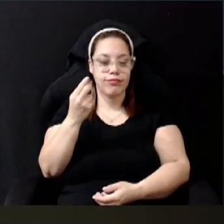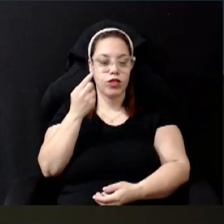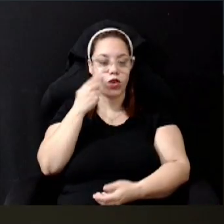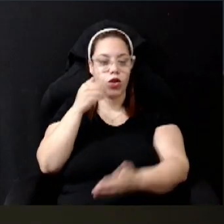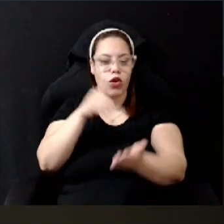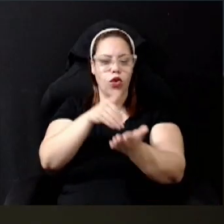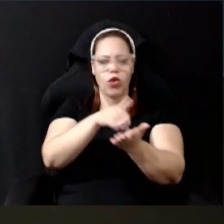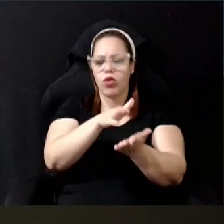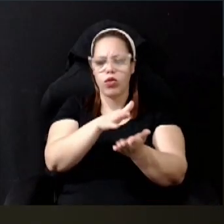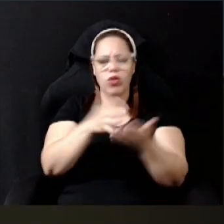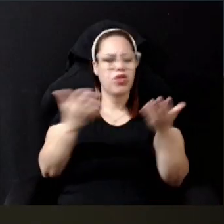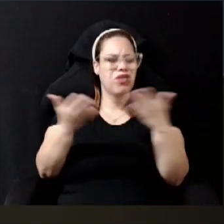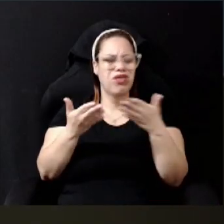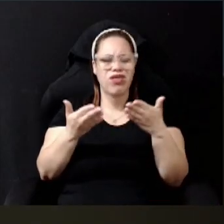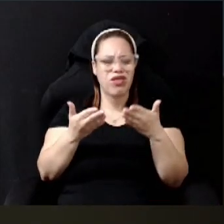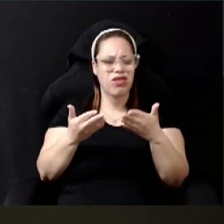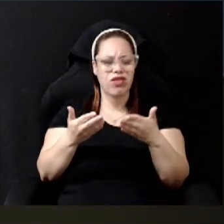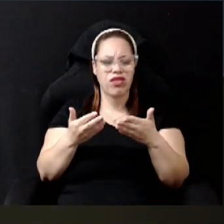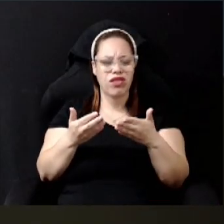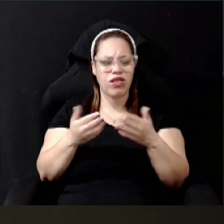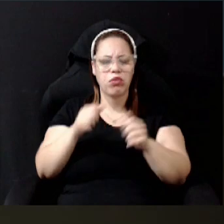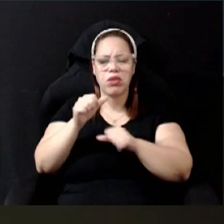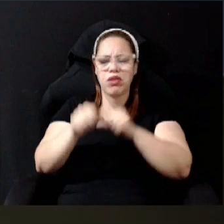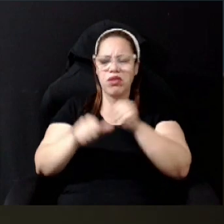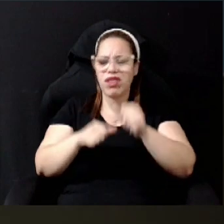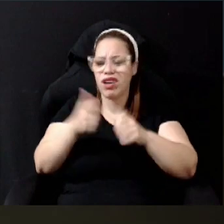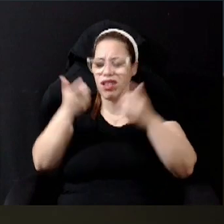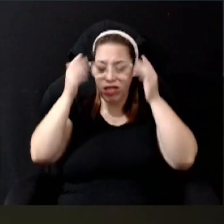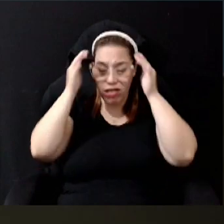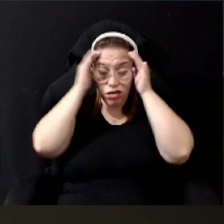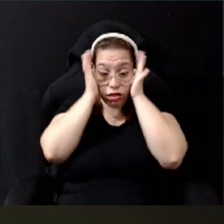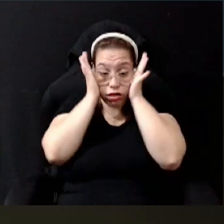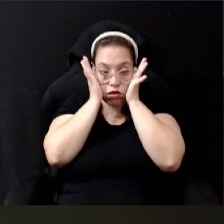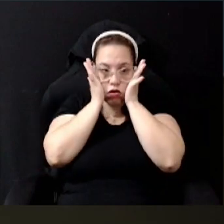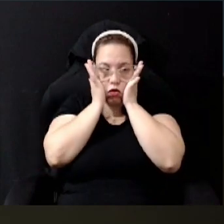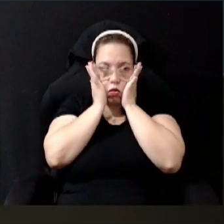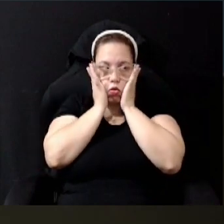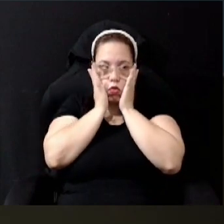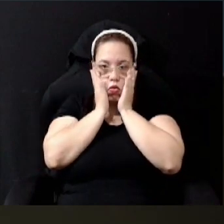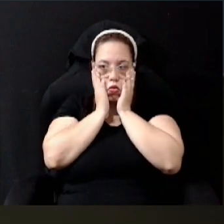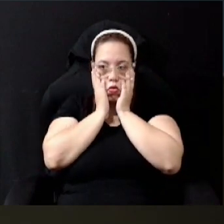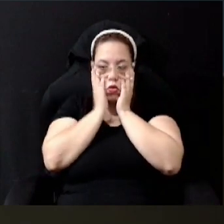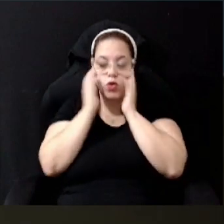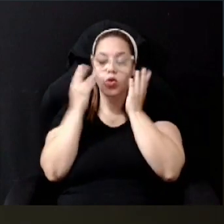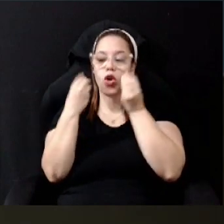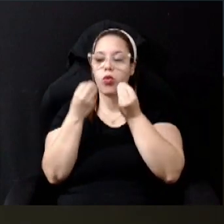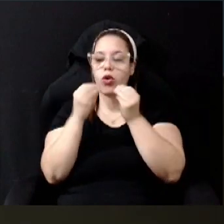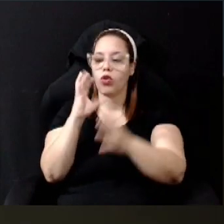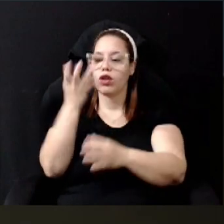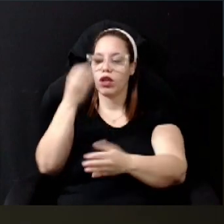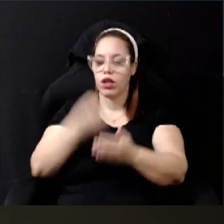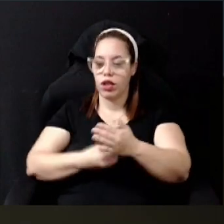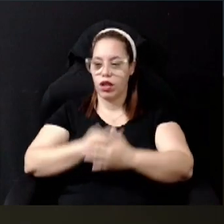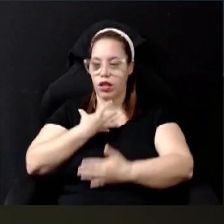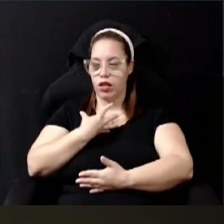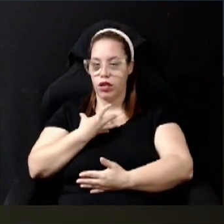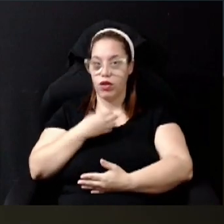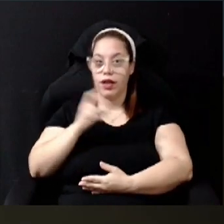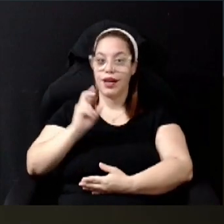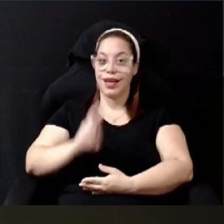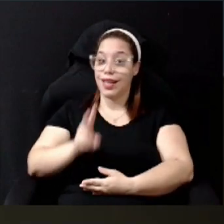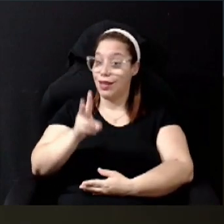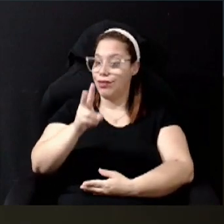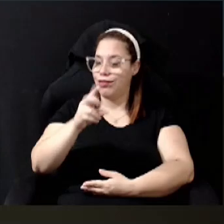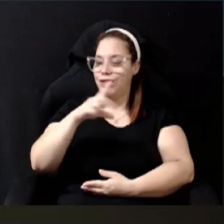preciso me virar? Me conta essa semente empreendedora que nasceu em você. Sempre houve, sempre